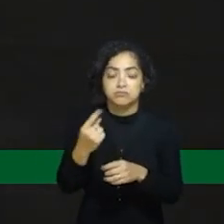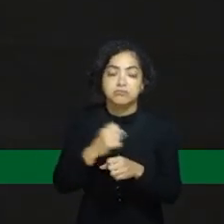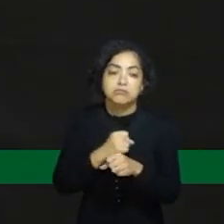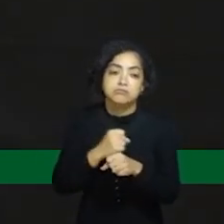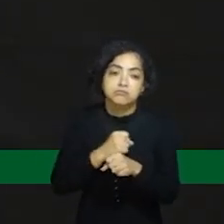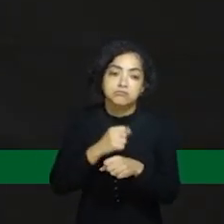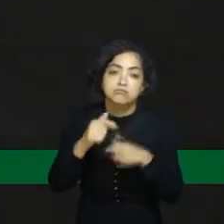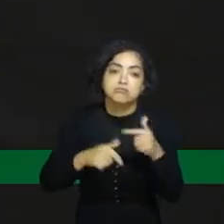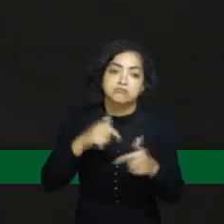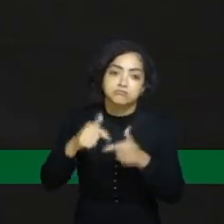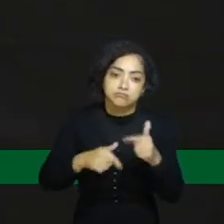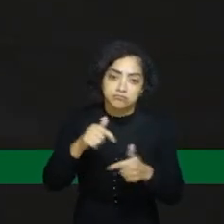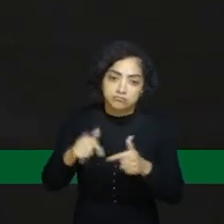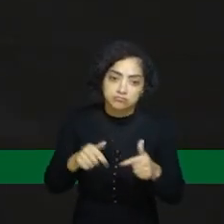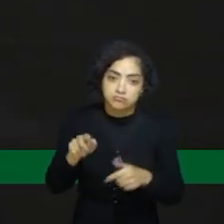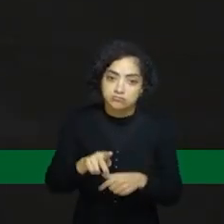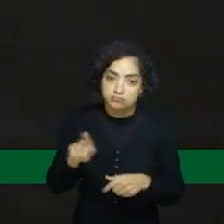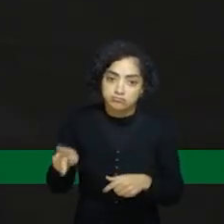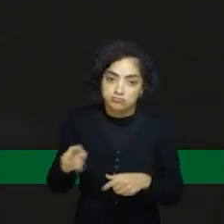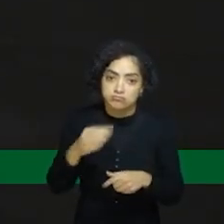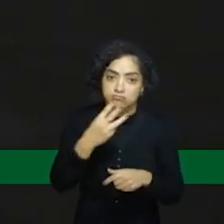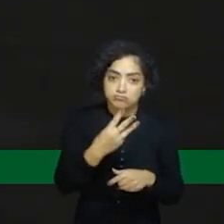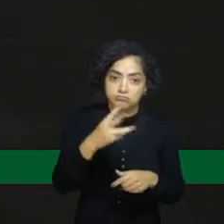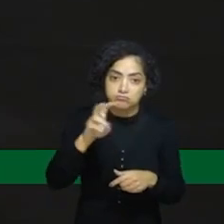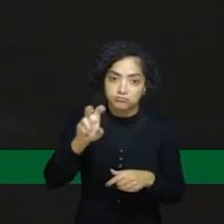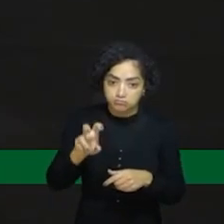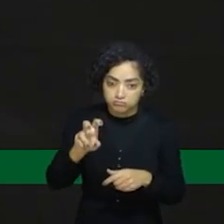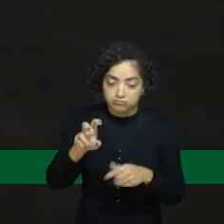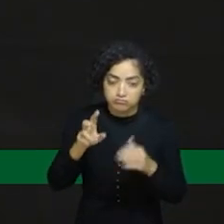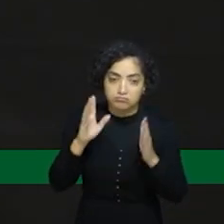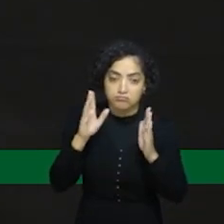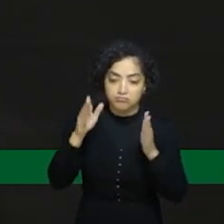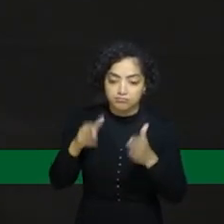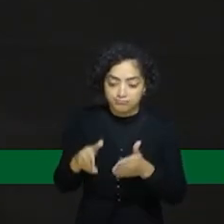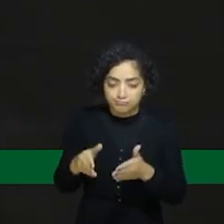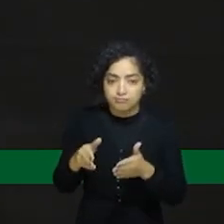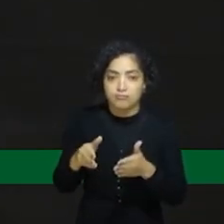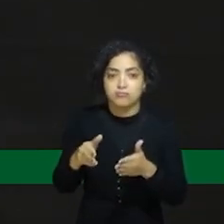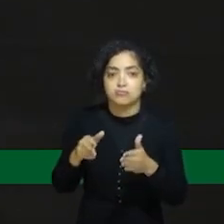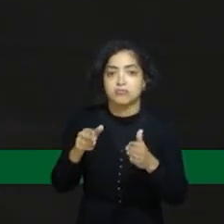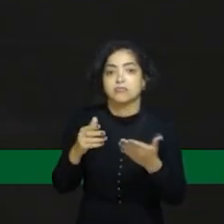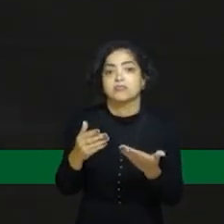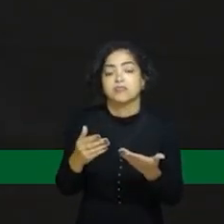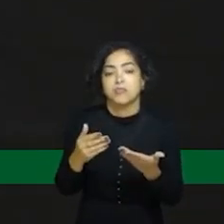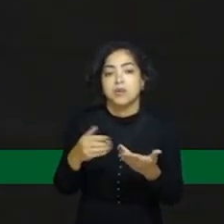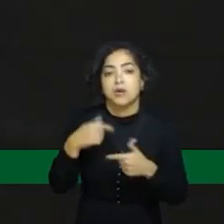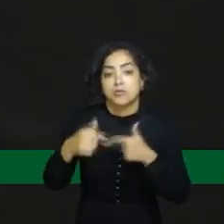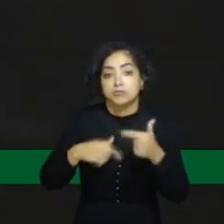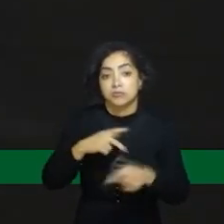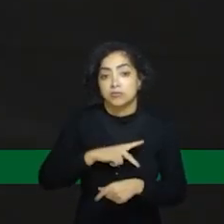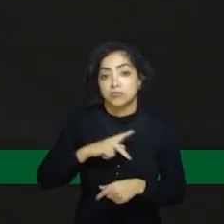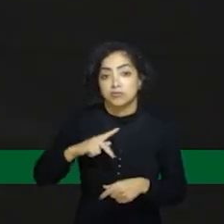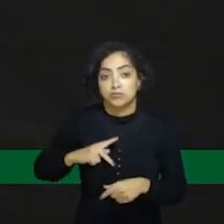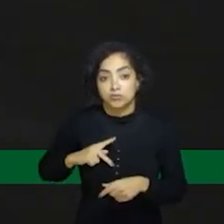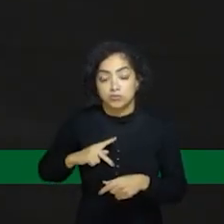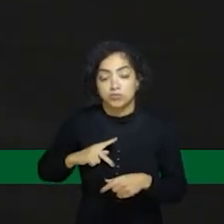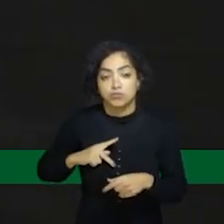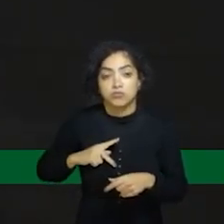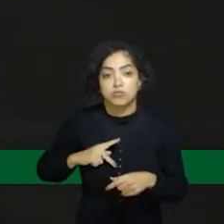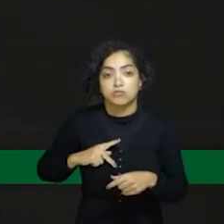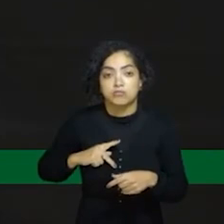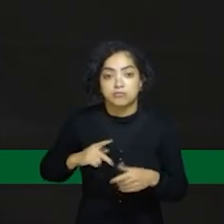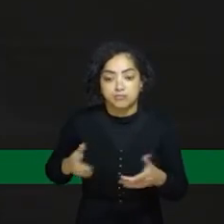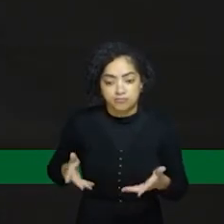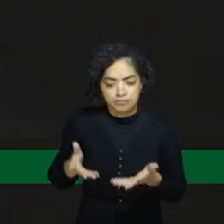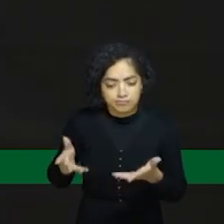de professor, 35 anos dedicado ao serviço público. A pessoa que incentivava e